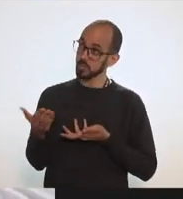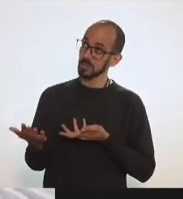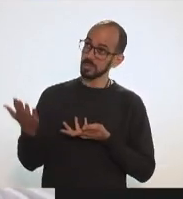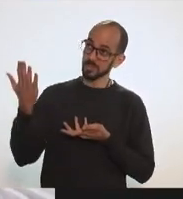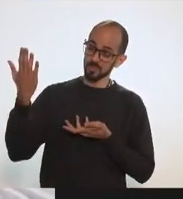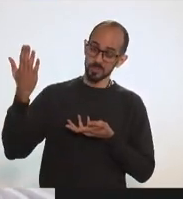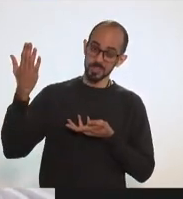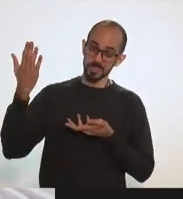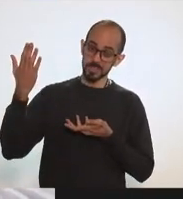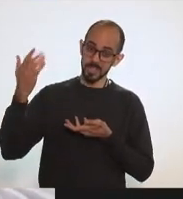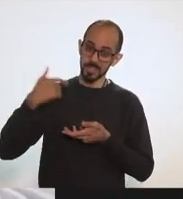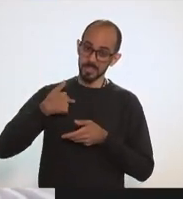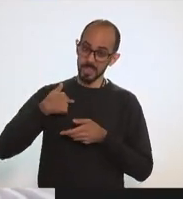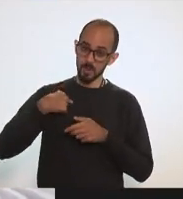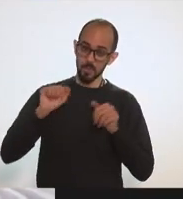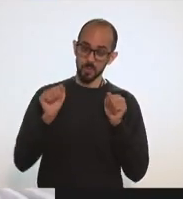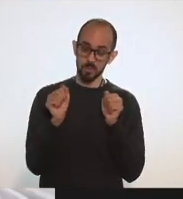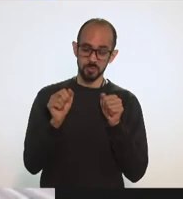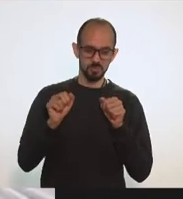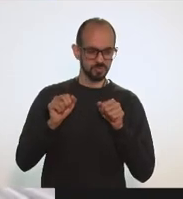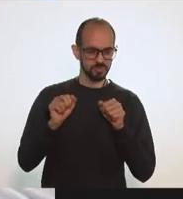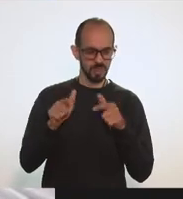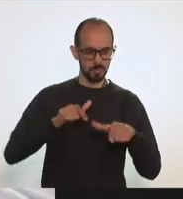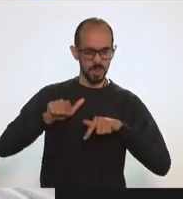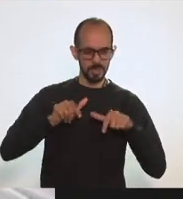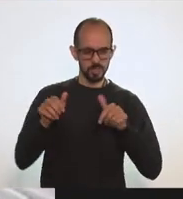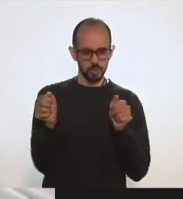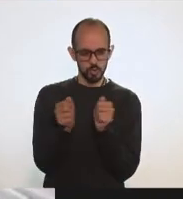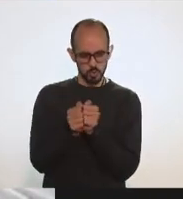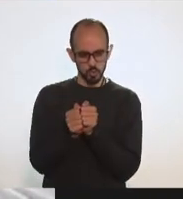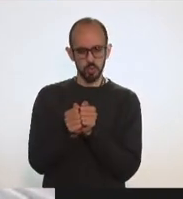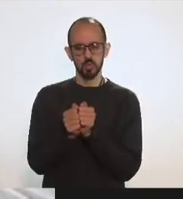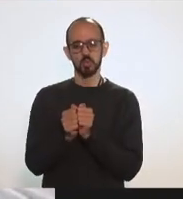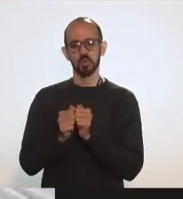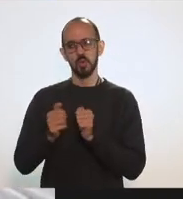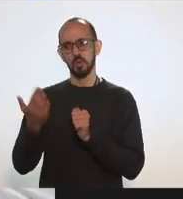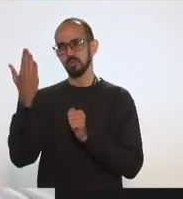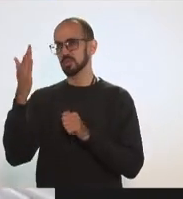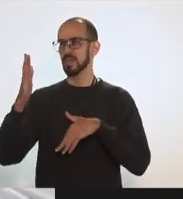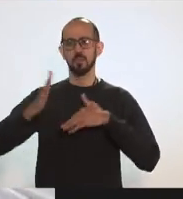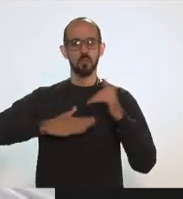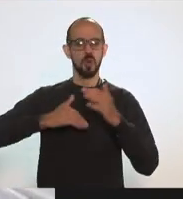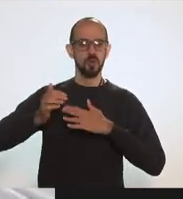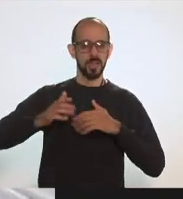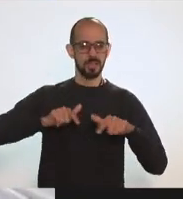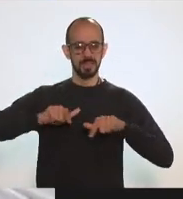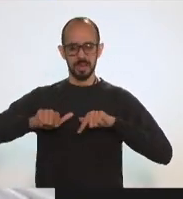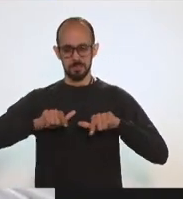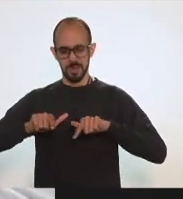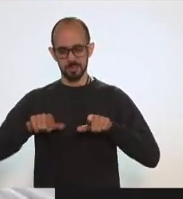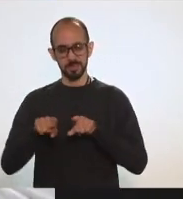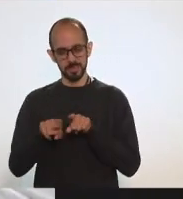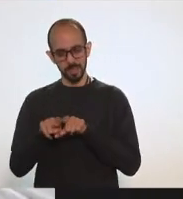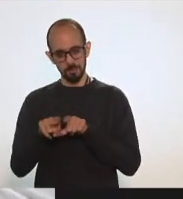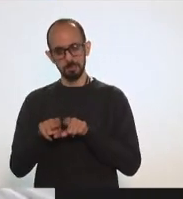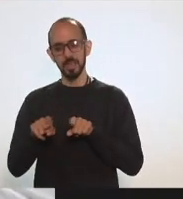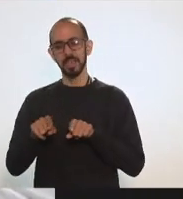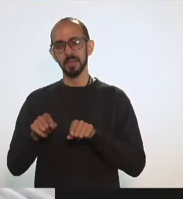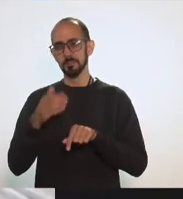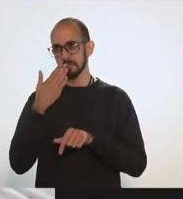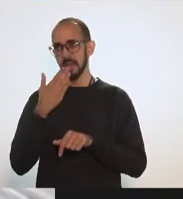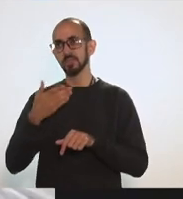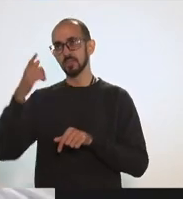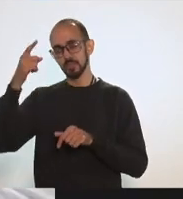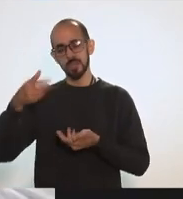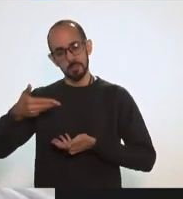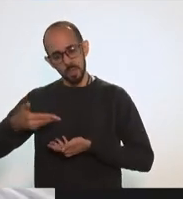eu faça parte de qualquer iniciativa que Vossa Excelência tenha na casa, faço questão e intimo que Vossa Excelência me convide para estar ao